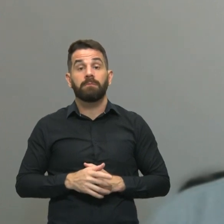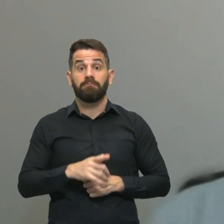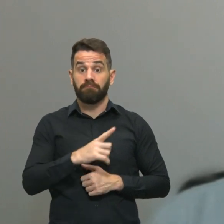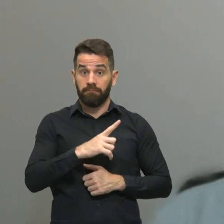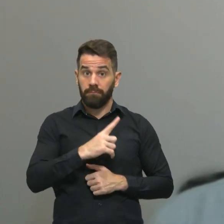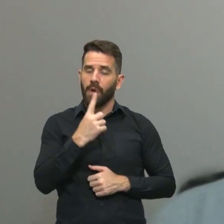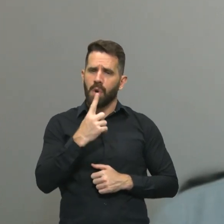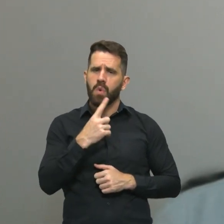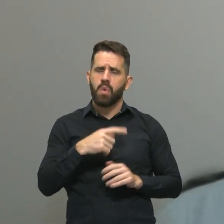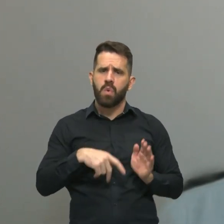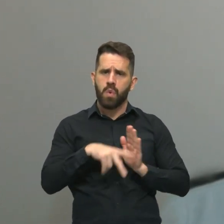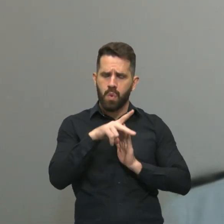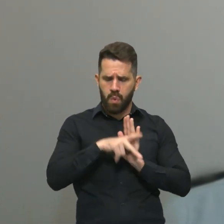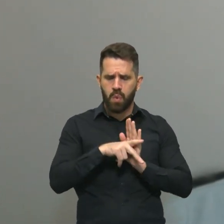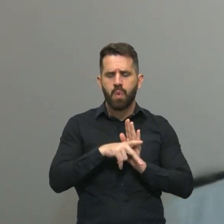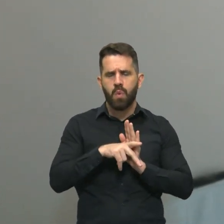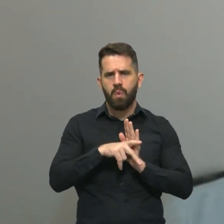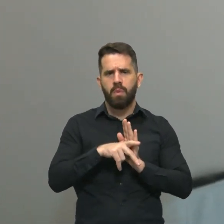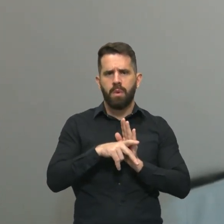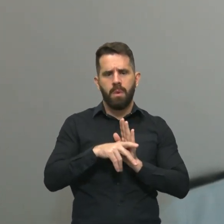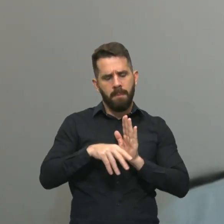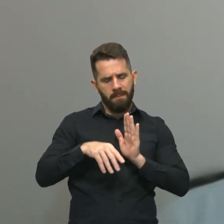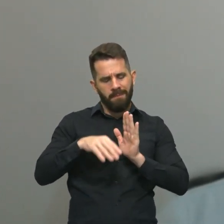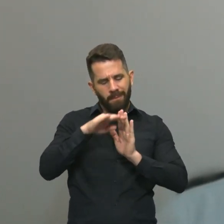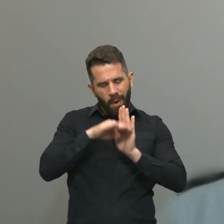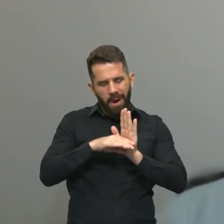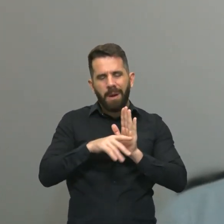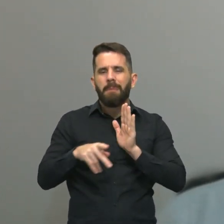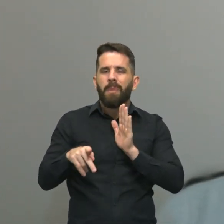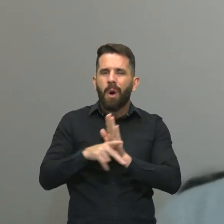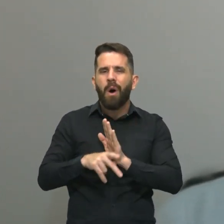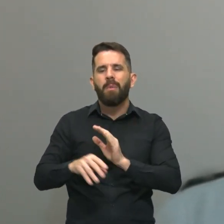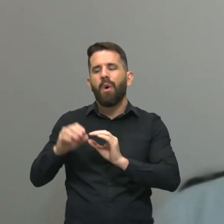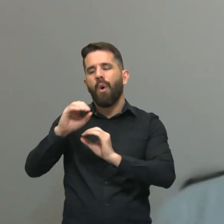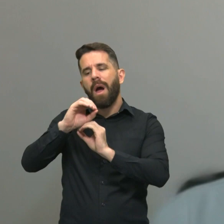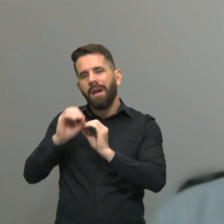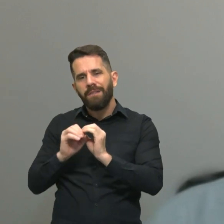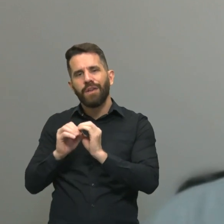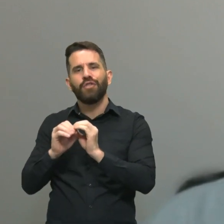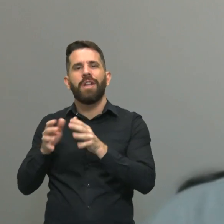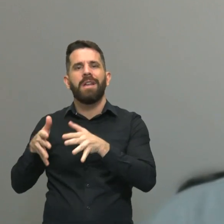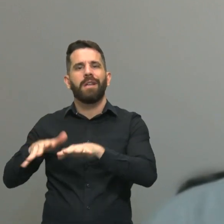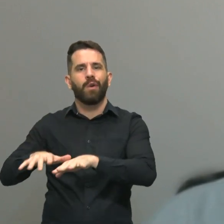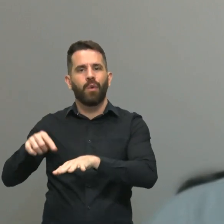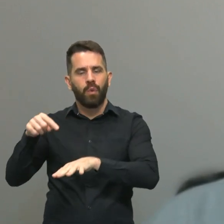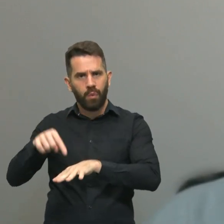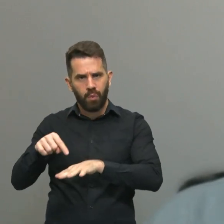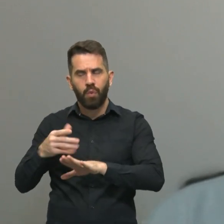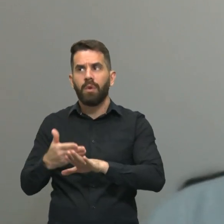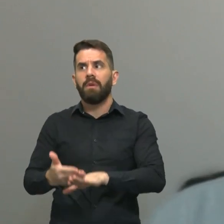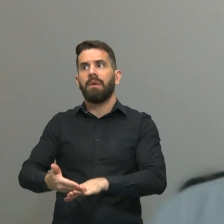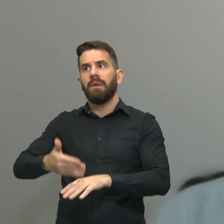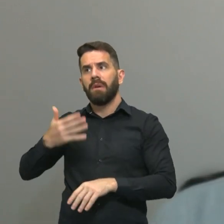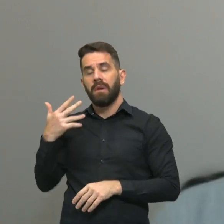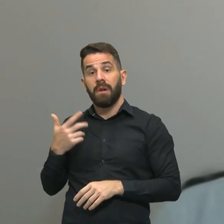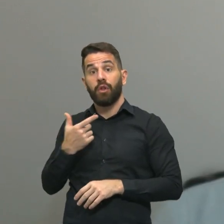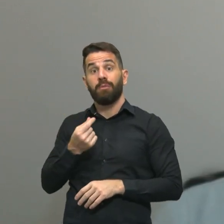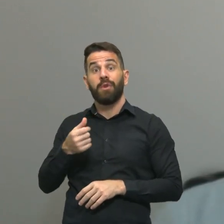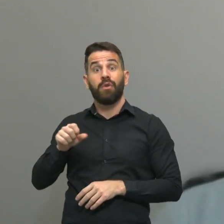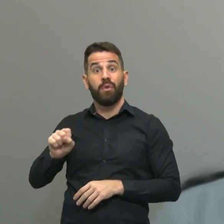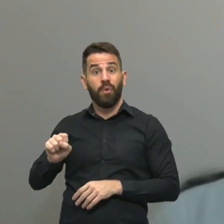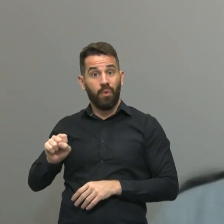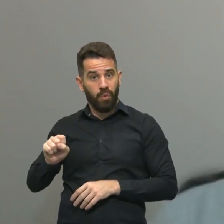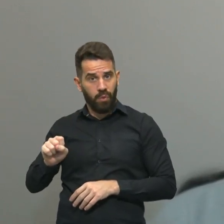da universidade, que a UFG inclui, que foi criado em 2008, 4 anos antes da lei de cotas, e